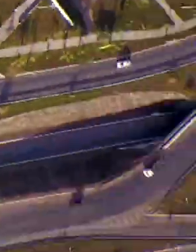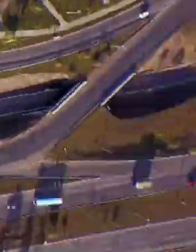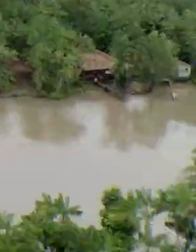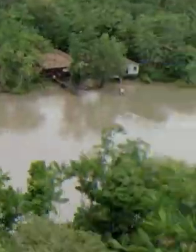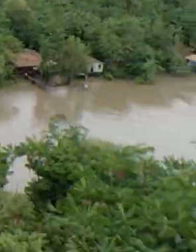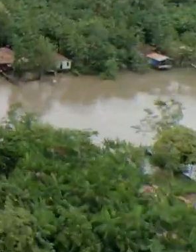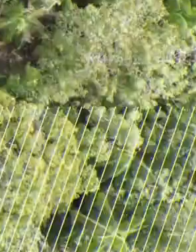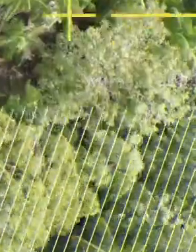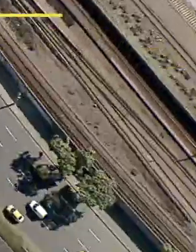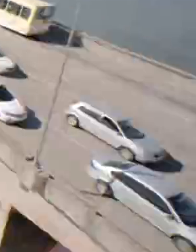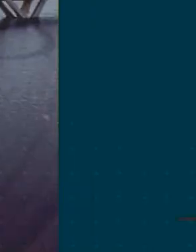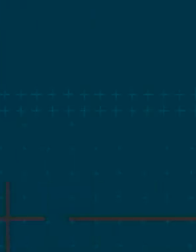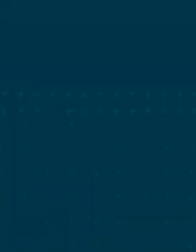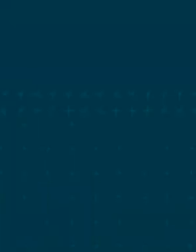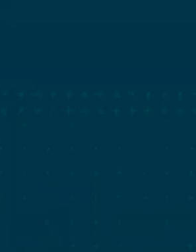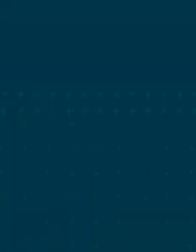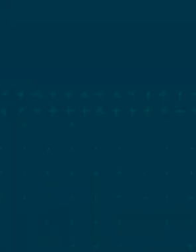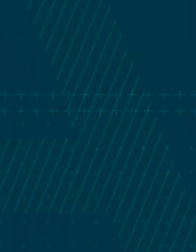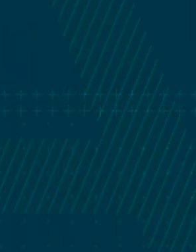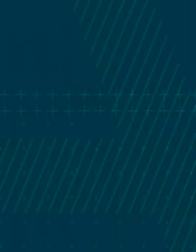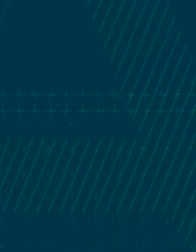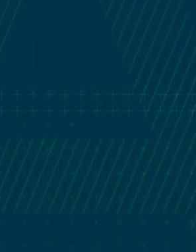E aí